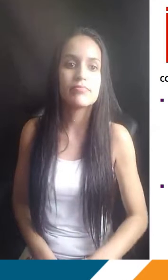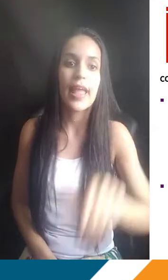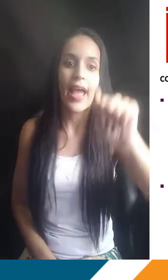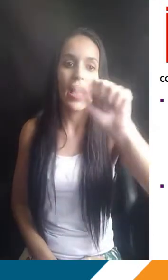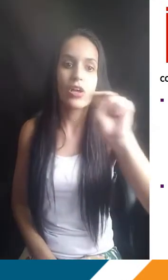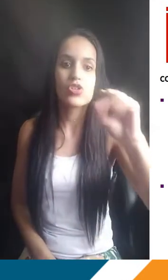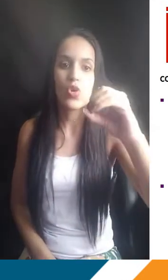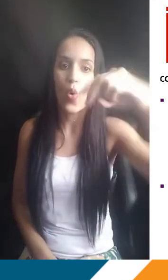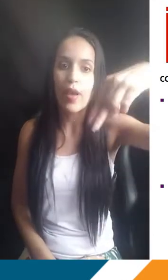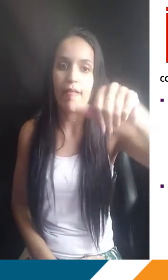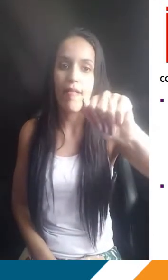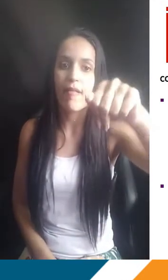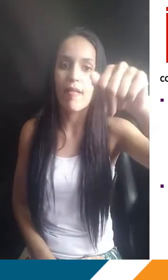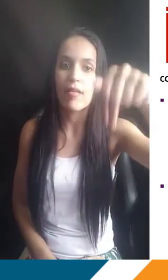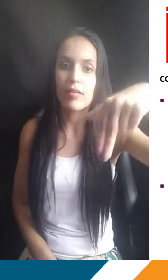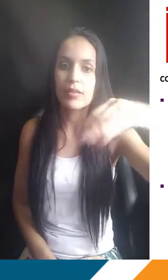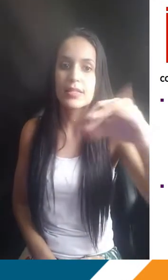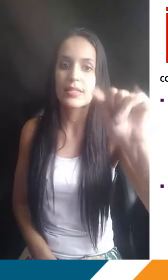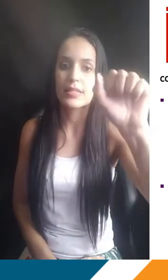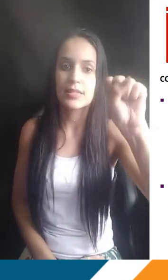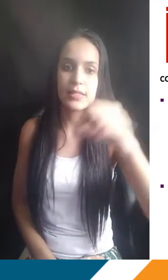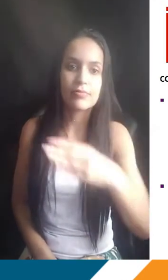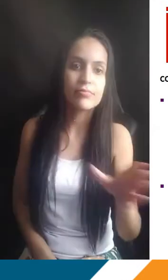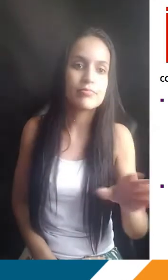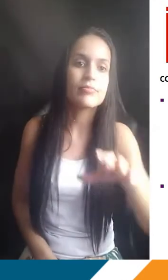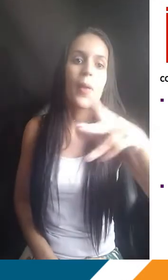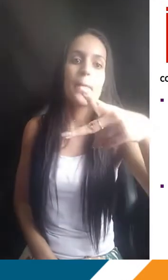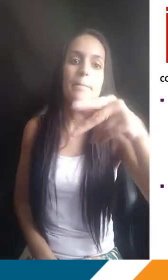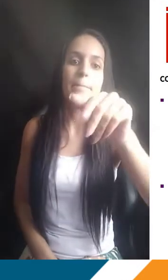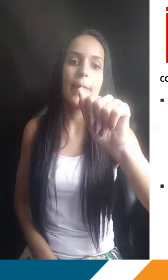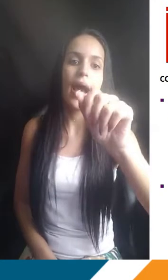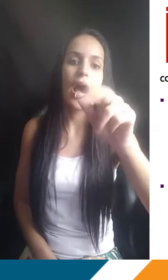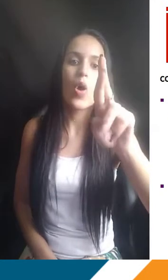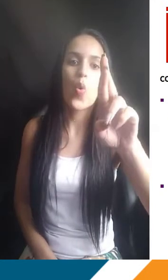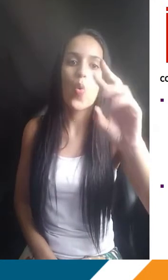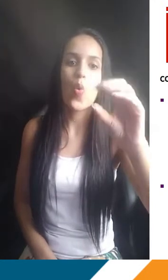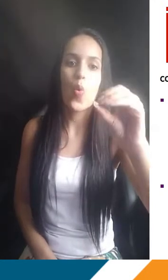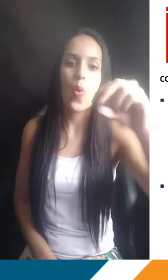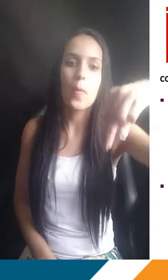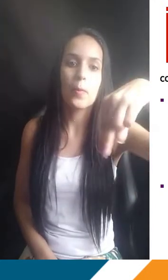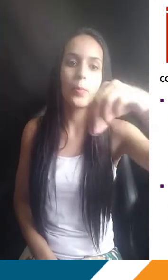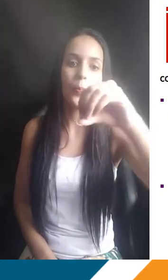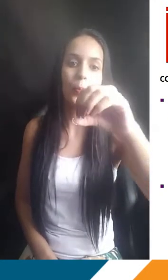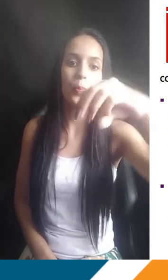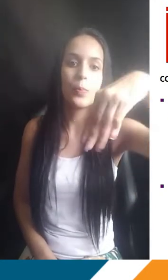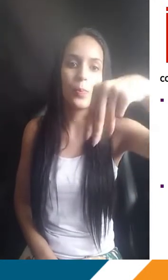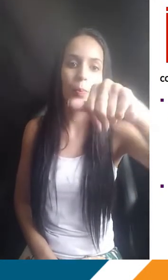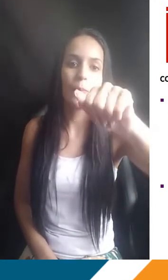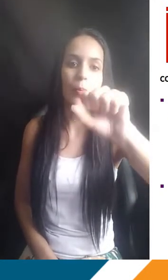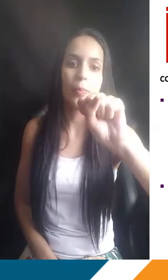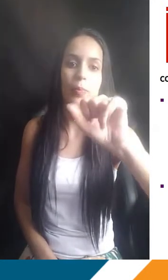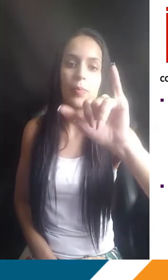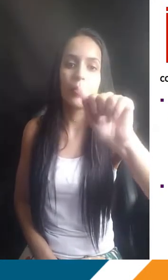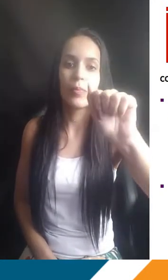a repetição dos mesmos sons vocálicos ou consonantais, ou a exploração de palavras que têm